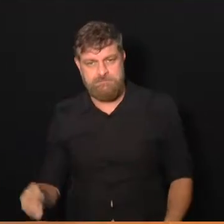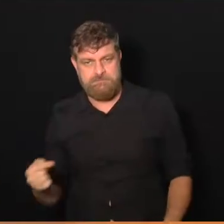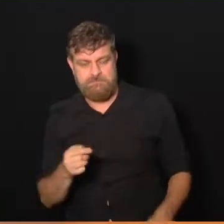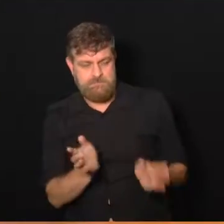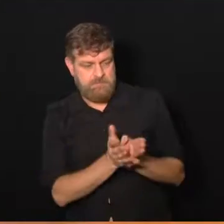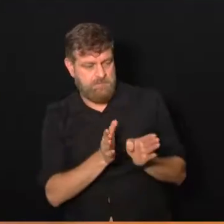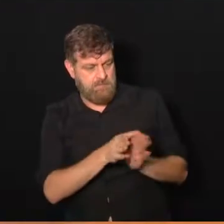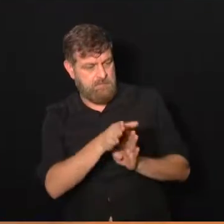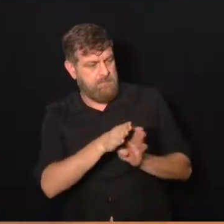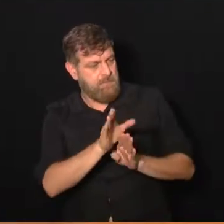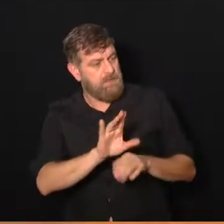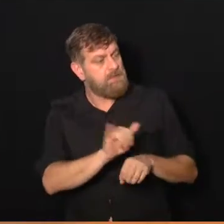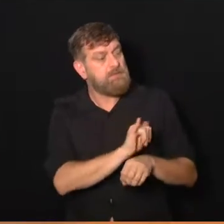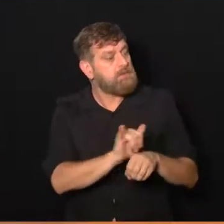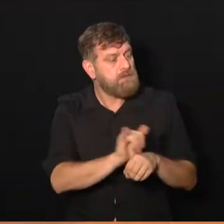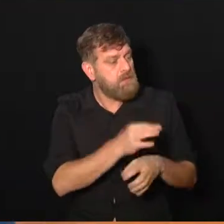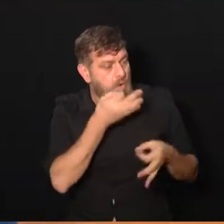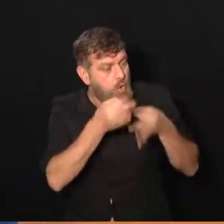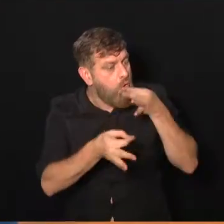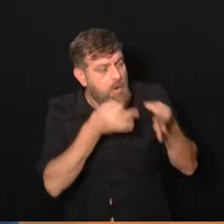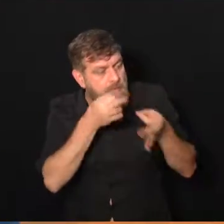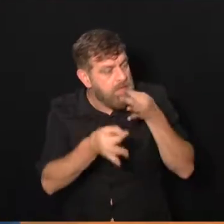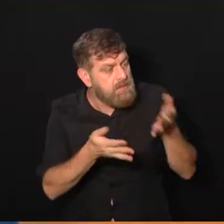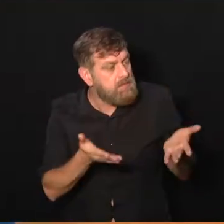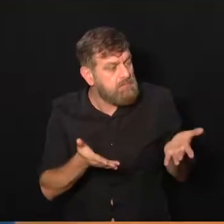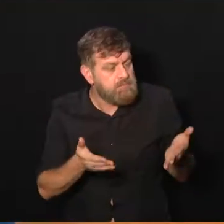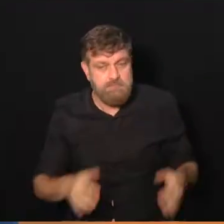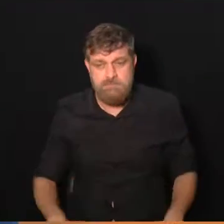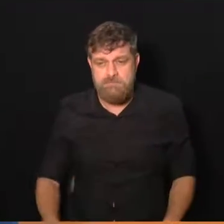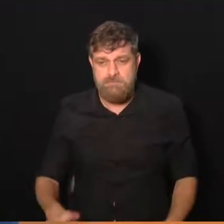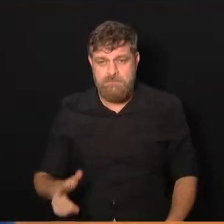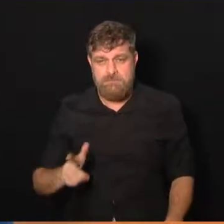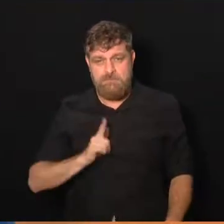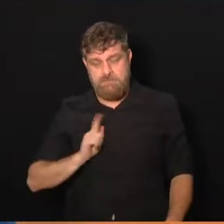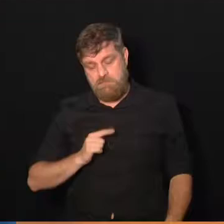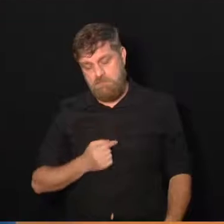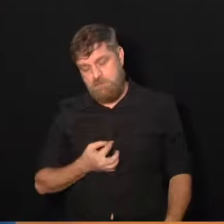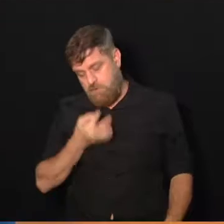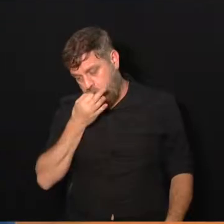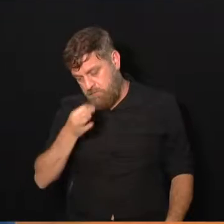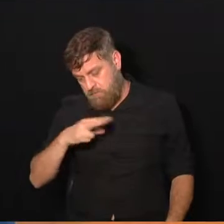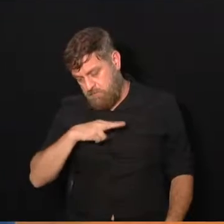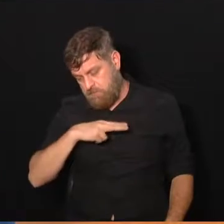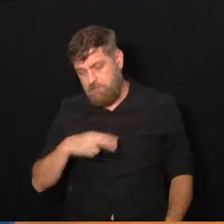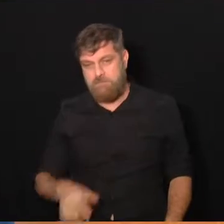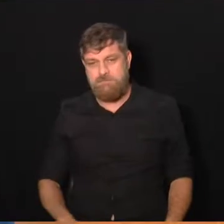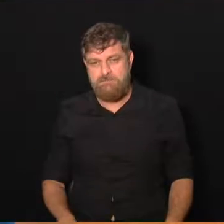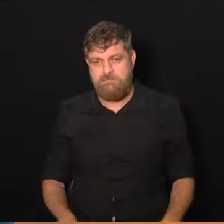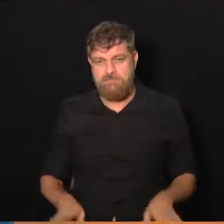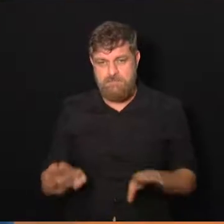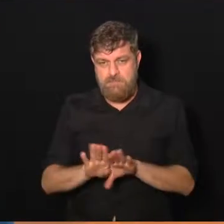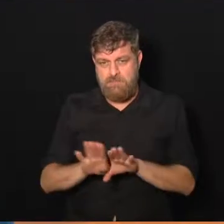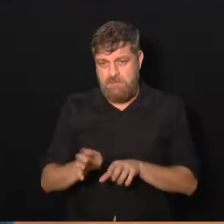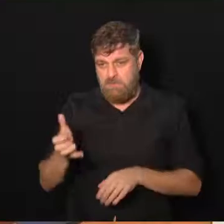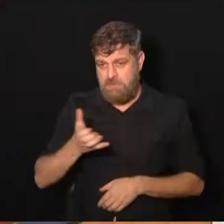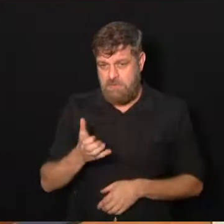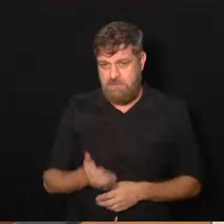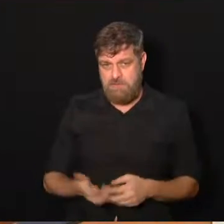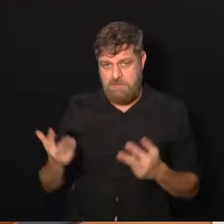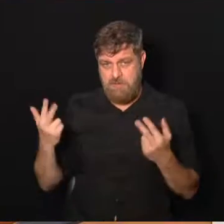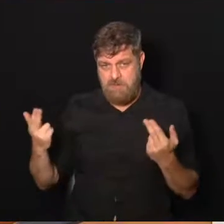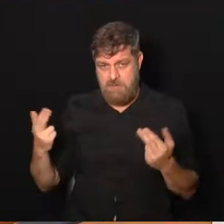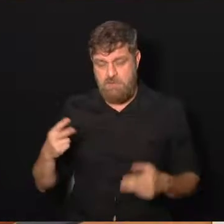outra alternativa, ou o que a gente tem, vereador, mas esse é o ponto que eu bato. Eu gostaria de falar, assim, a partir da fala